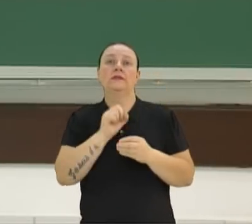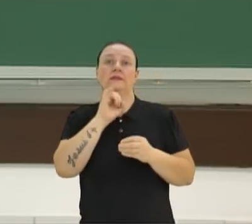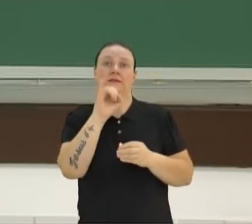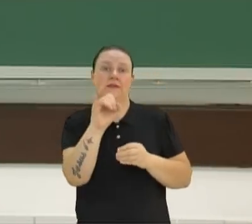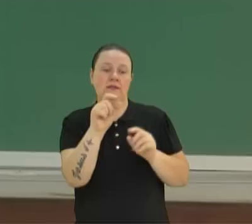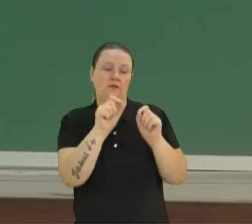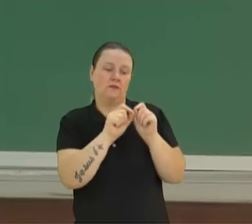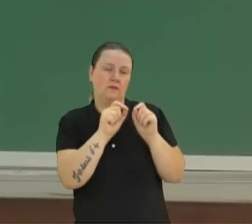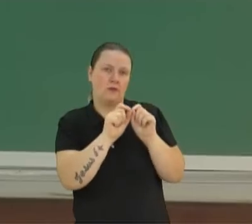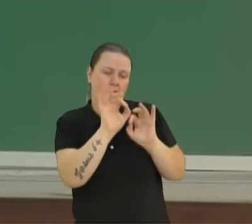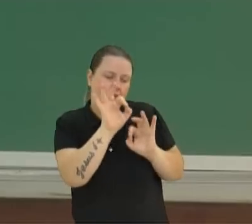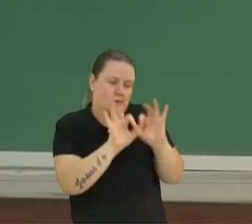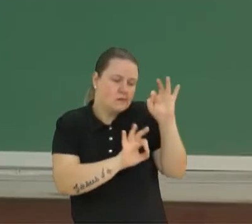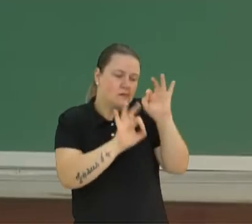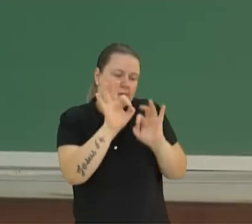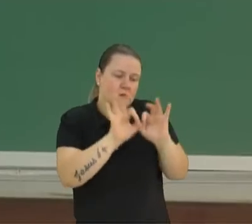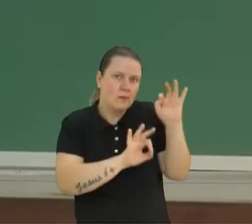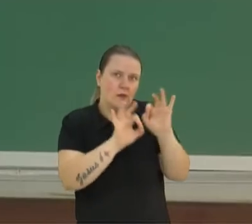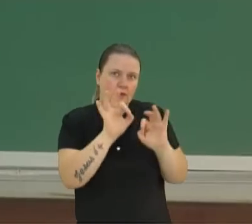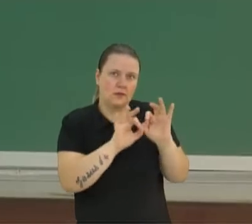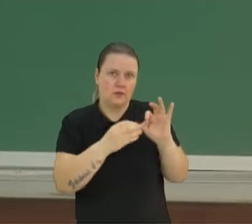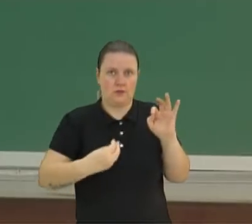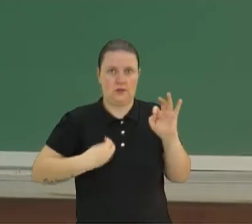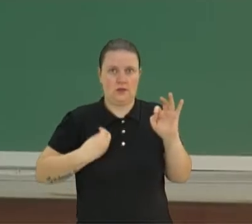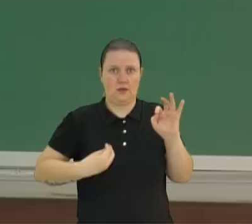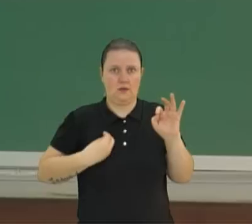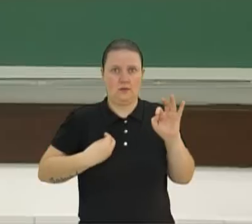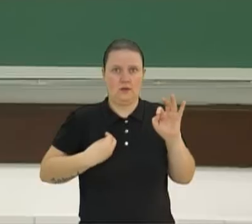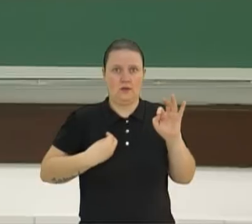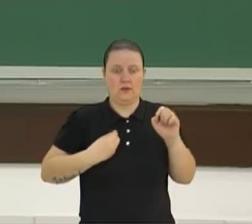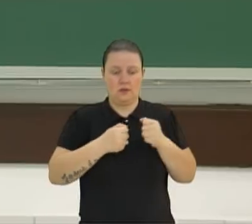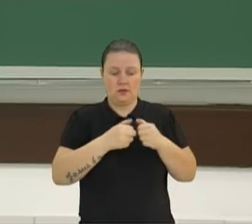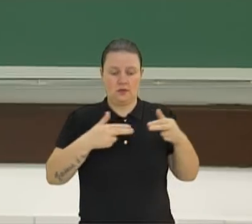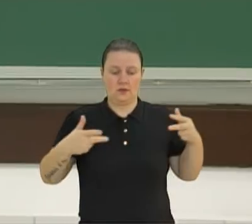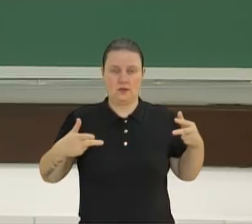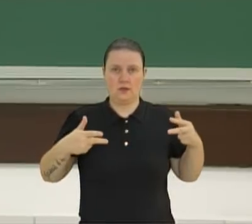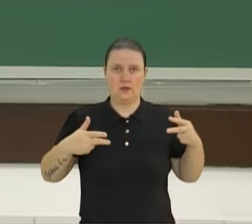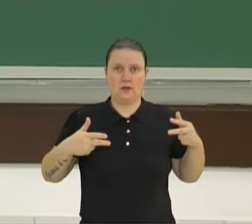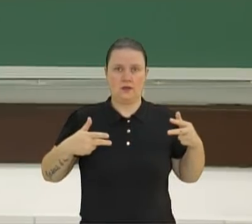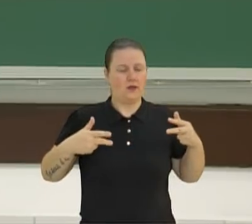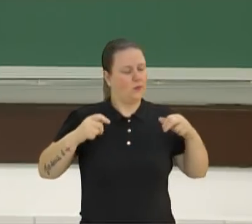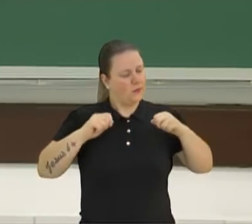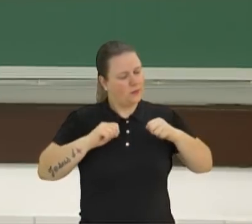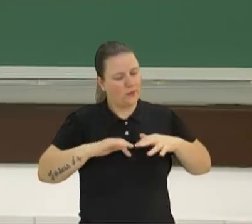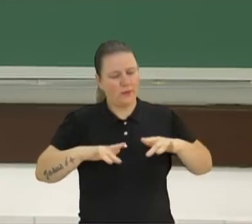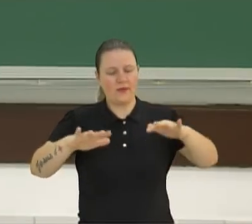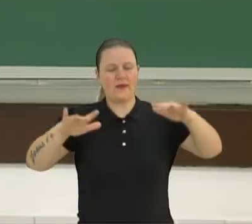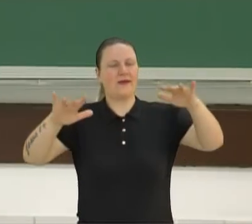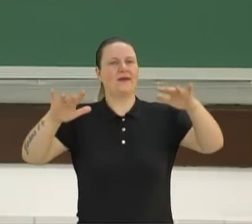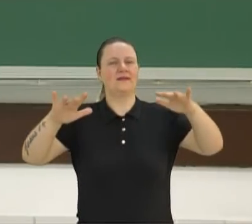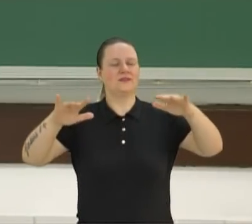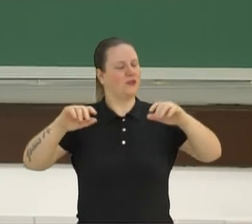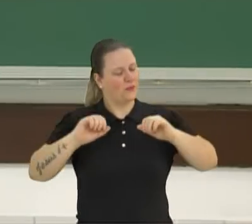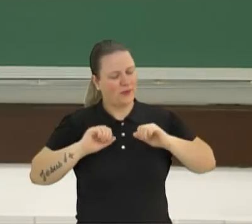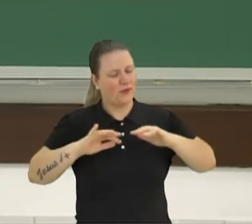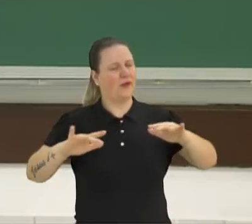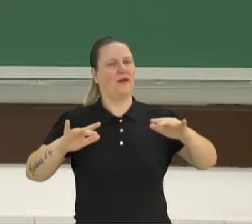de vida, as coisas fluem com mais facilidade? Sabia que fazer um projeto de vida é organizar,